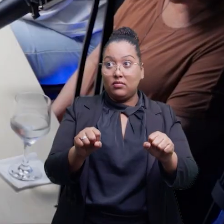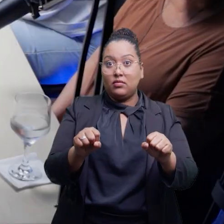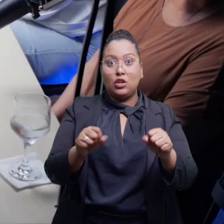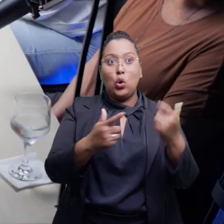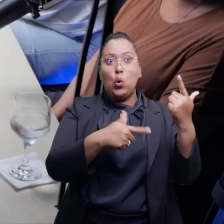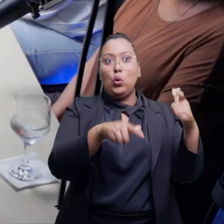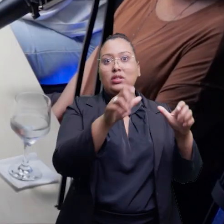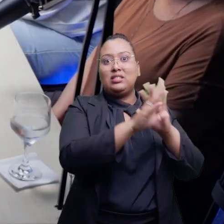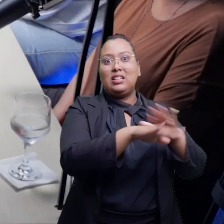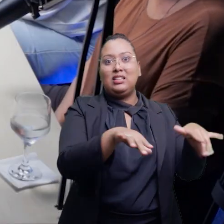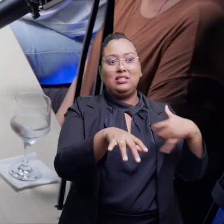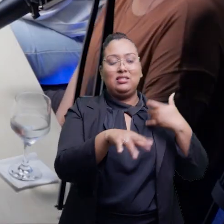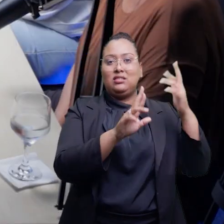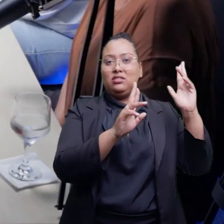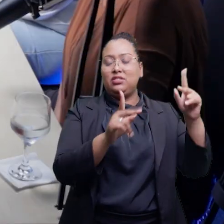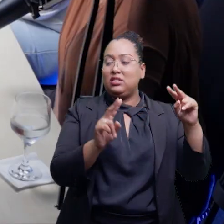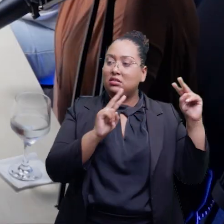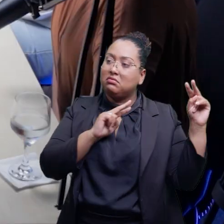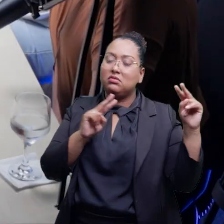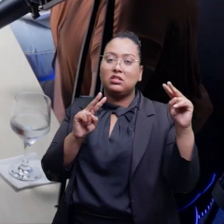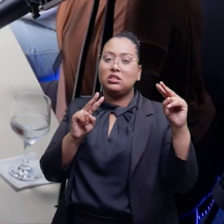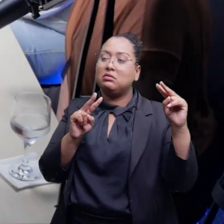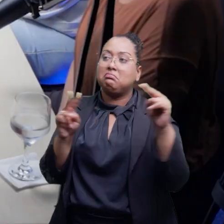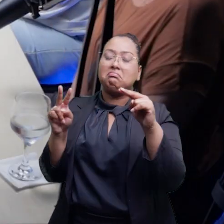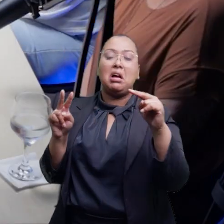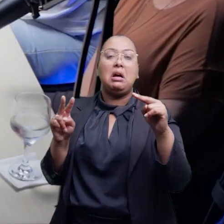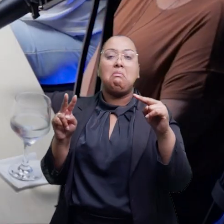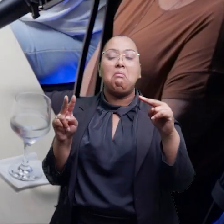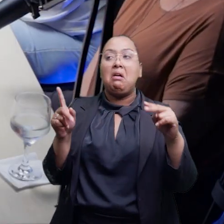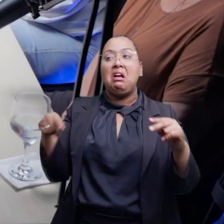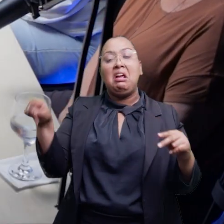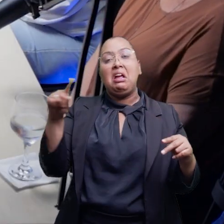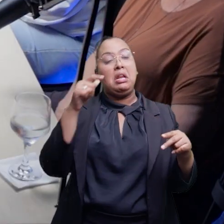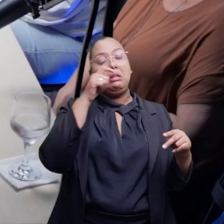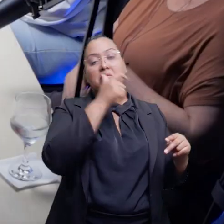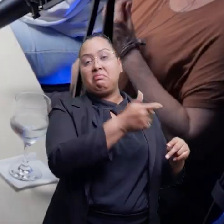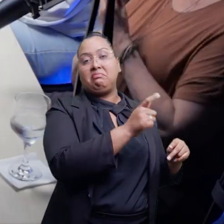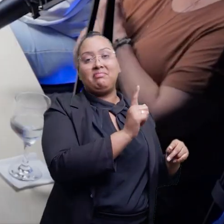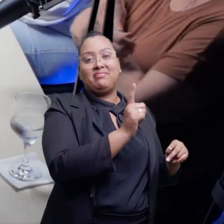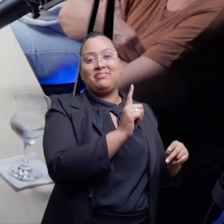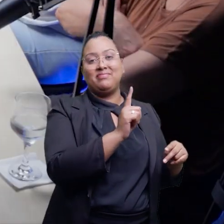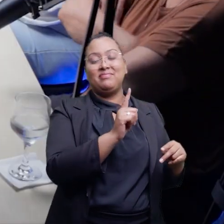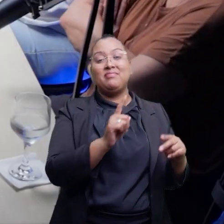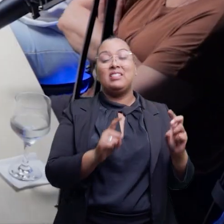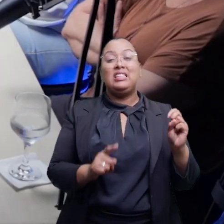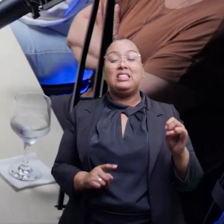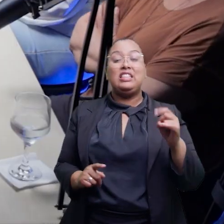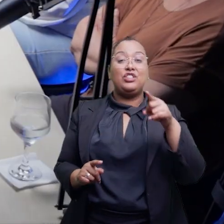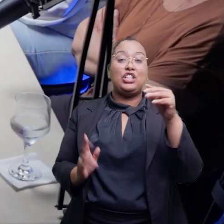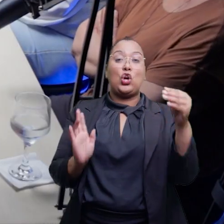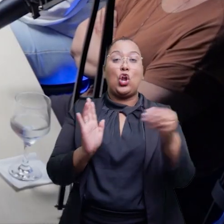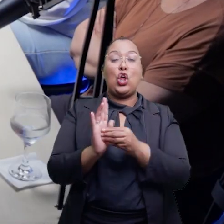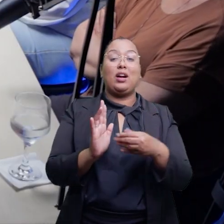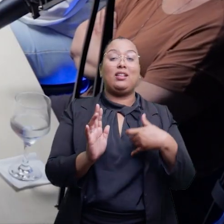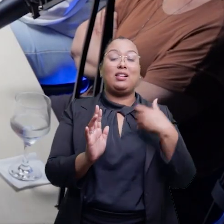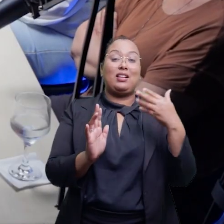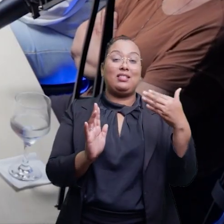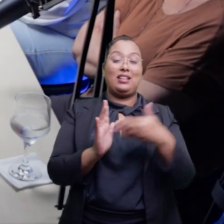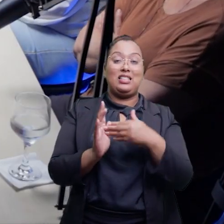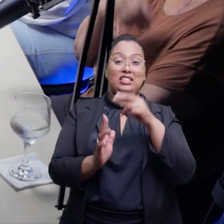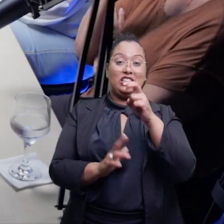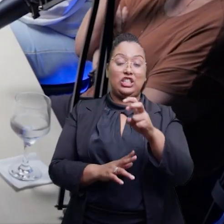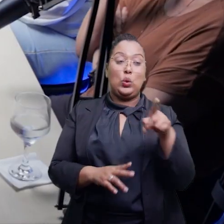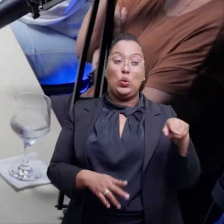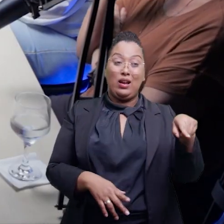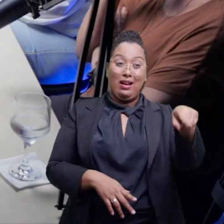ser procurado por outras crianças que não estejam dentro daquele perfil. Então, se você coloca um perfil até 5, se tem uma uma criança com 6, você